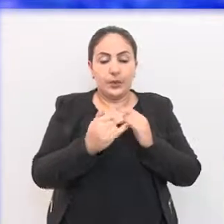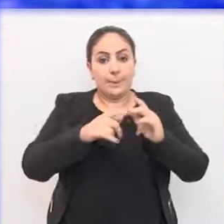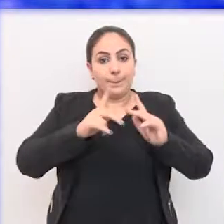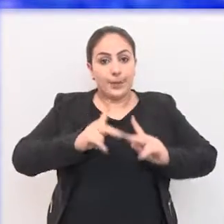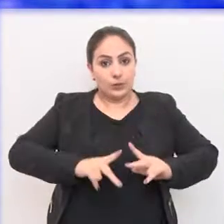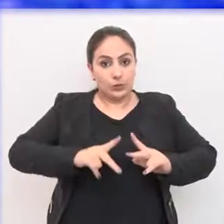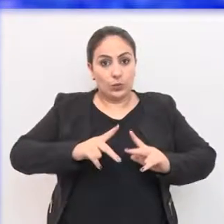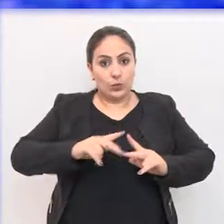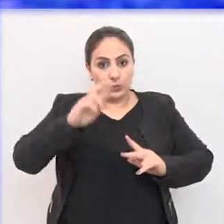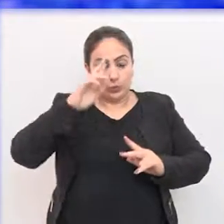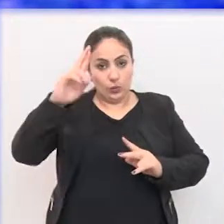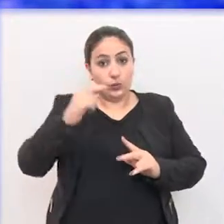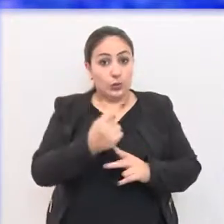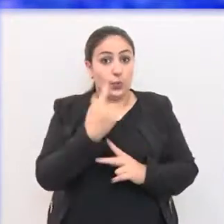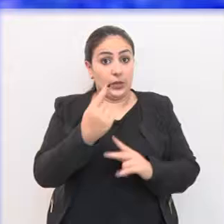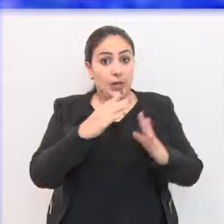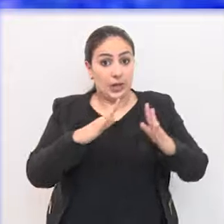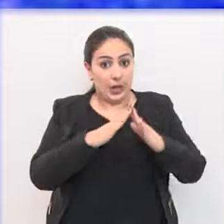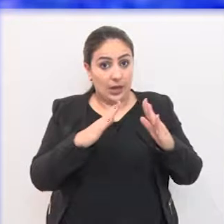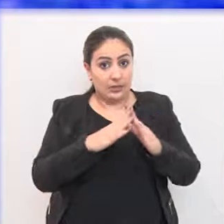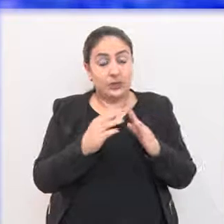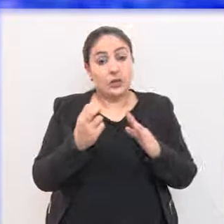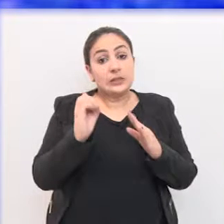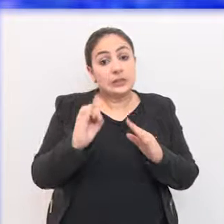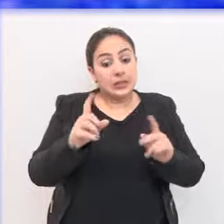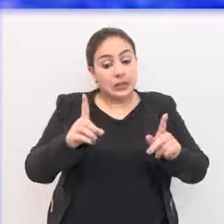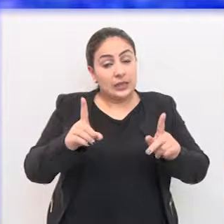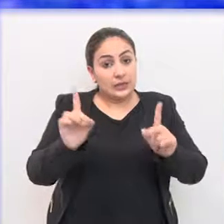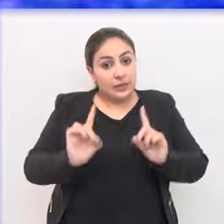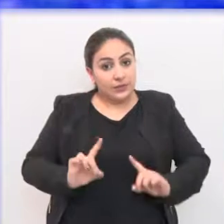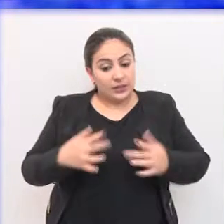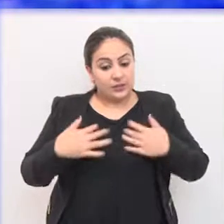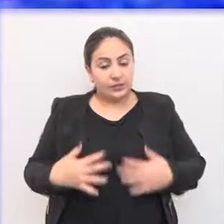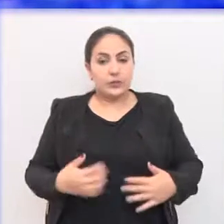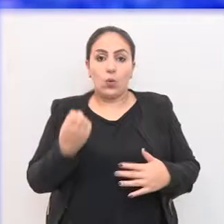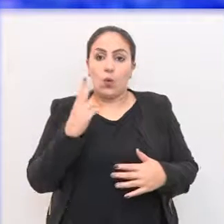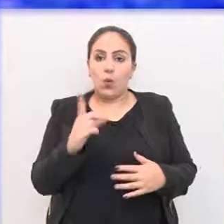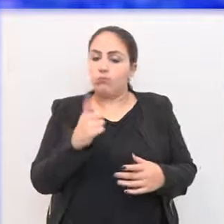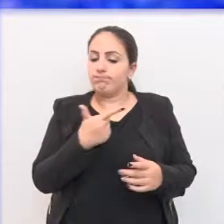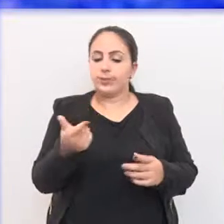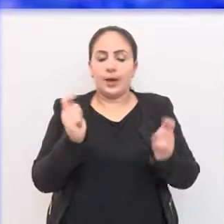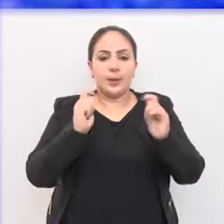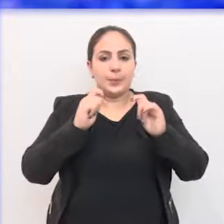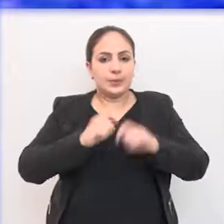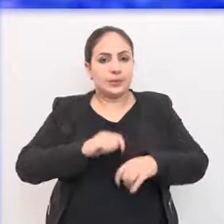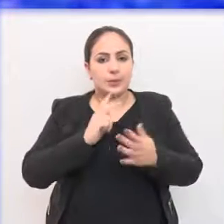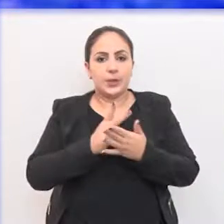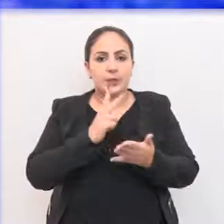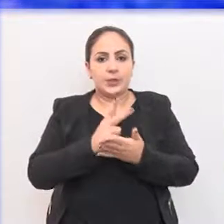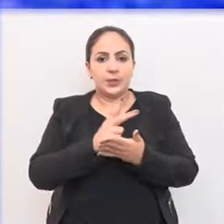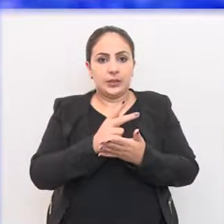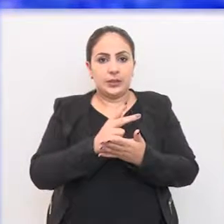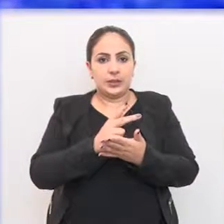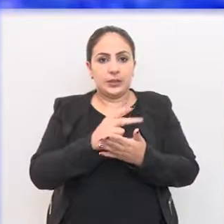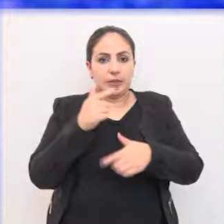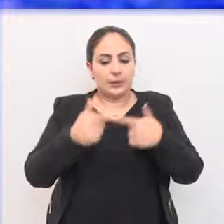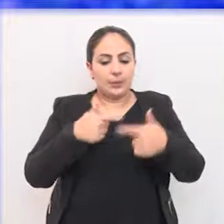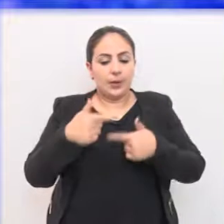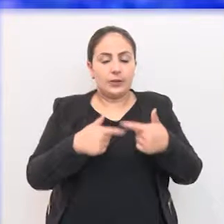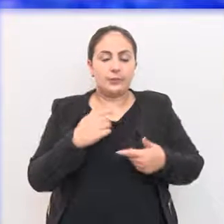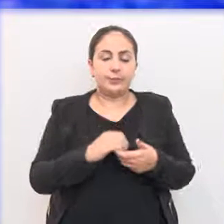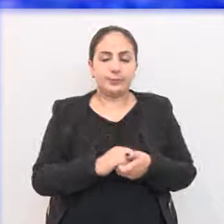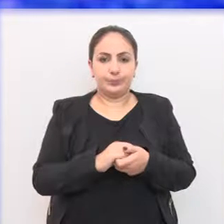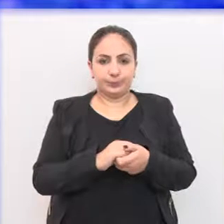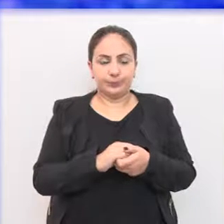são de proprietário de um único imóvel quando for deficiente físico ou estiver incapacitado de manter